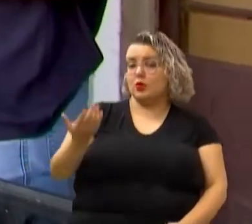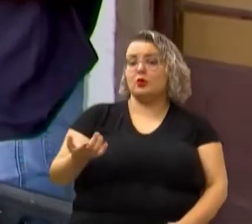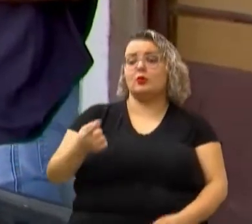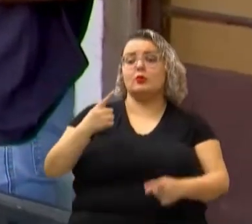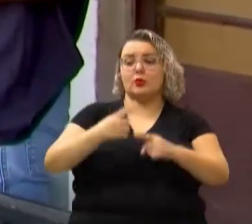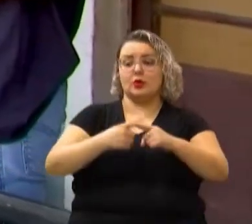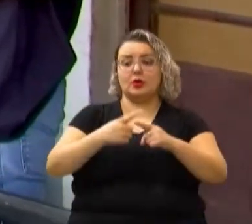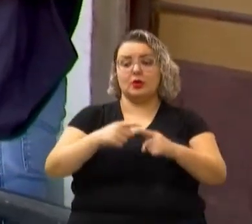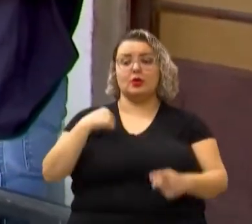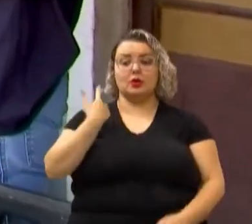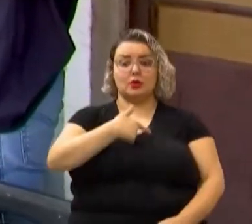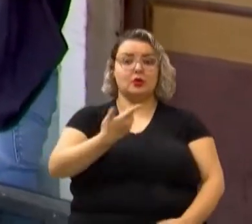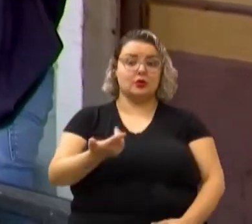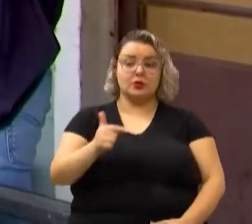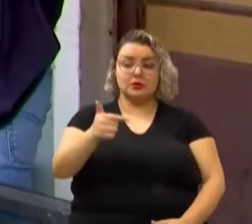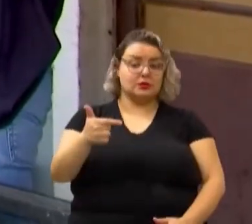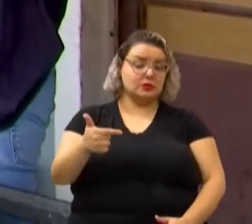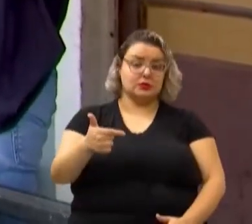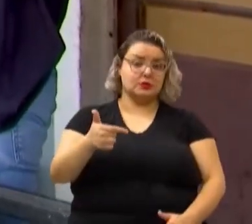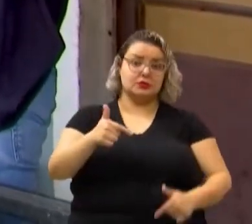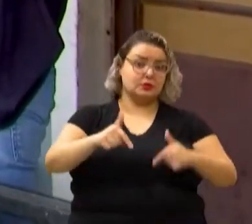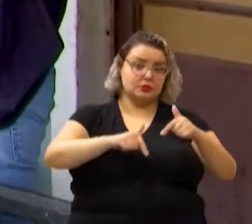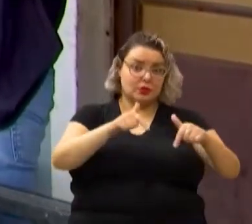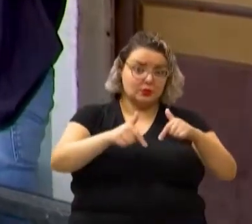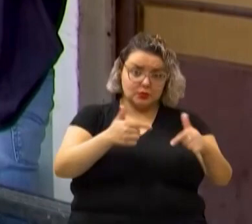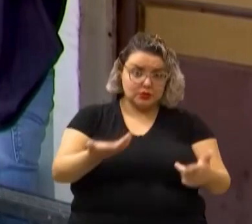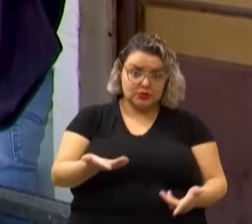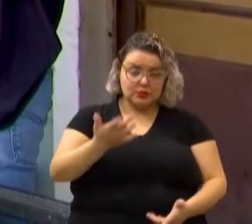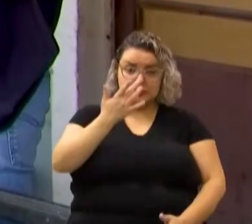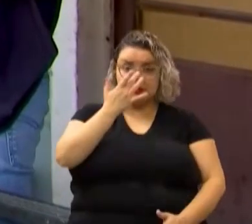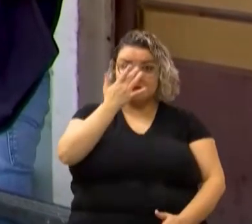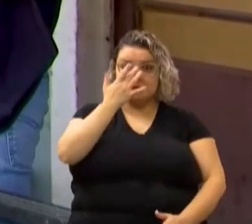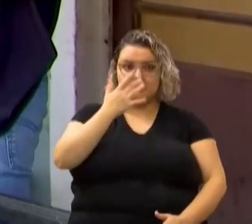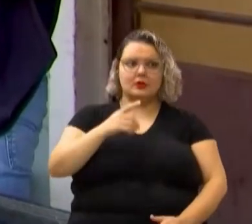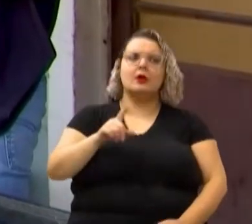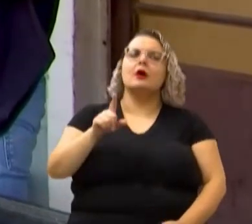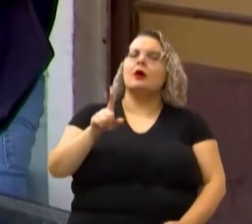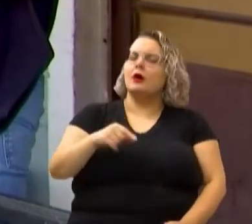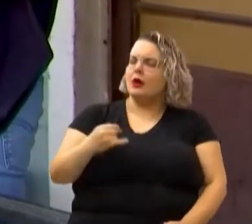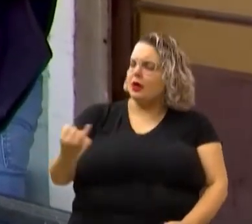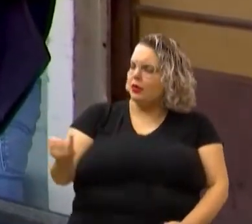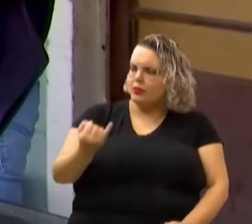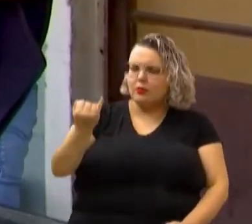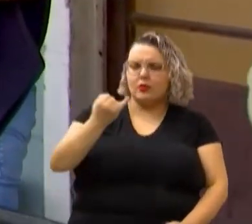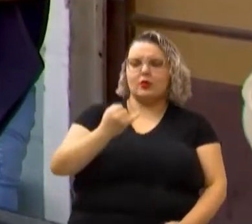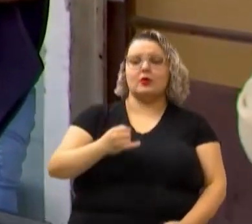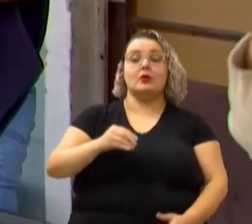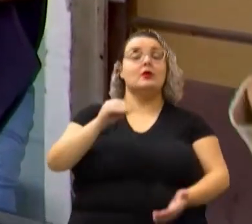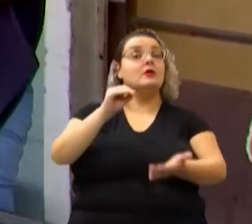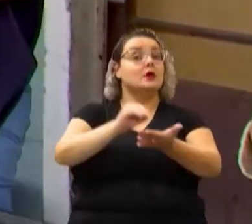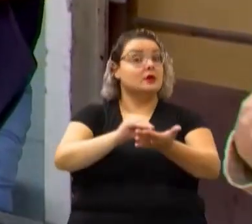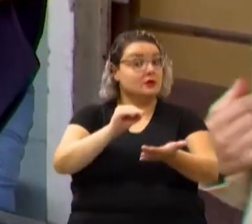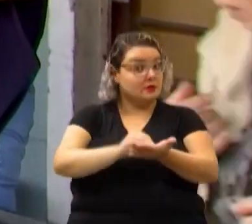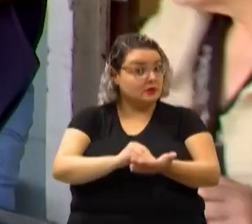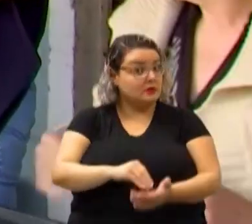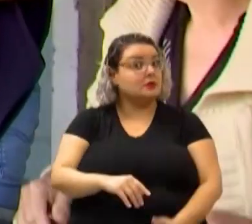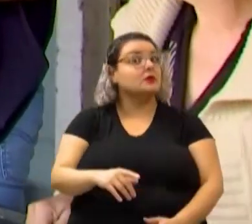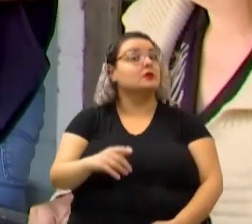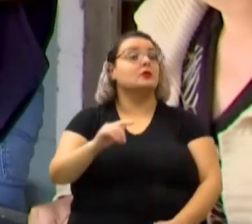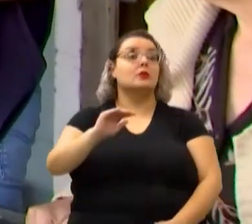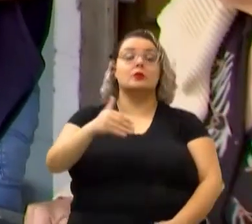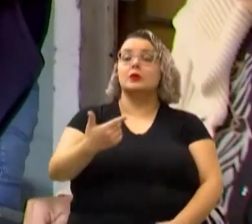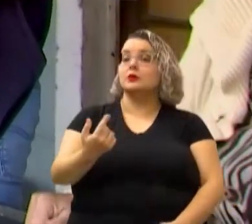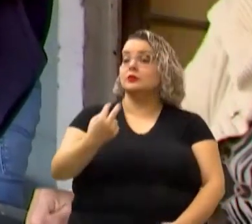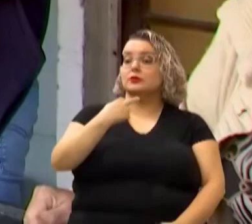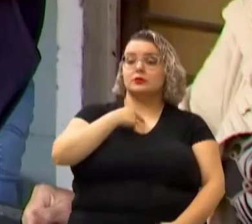muito importante, pois nós que estamos desempregadas e... vale muito a pena, sabe? Faz